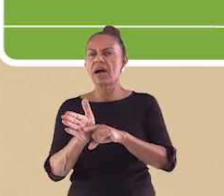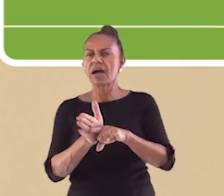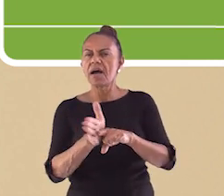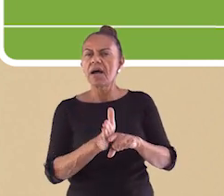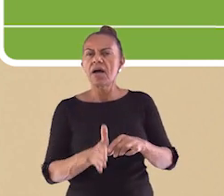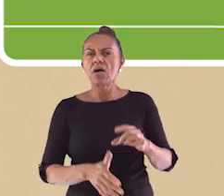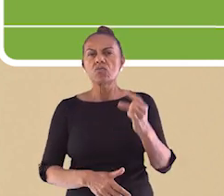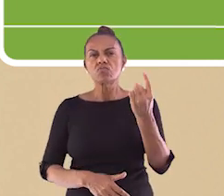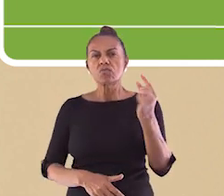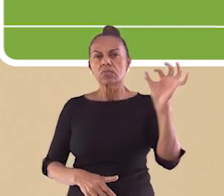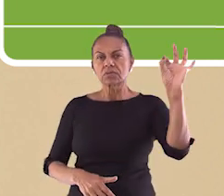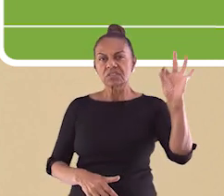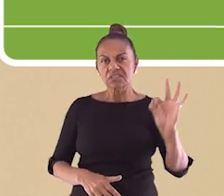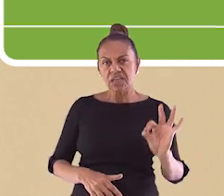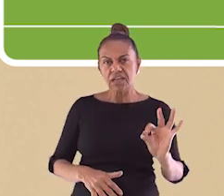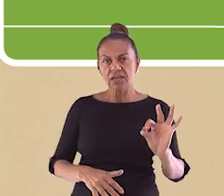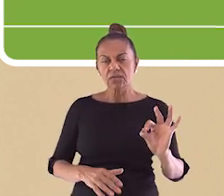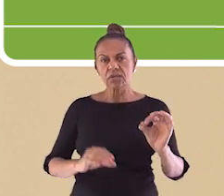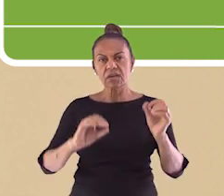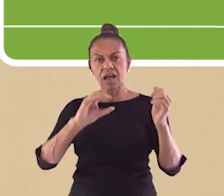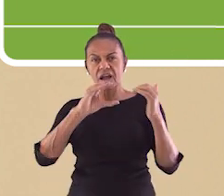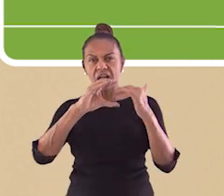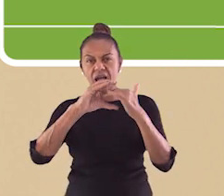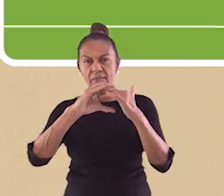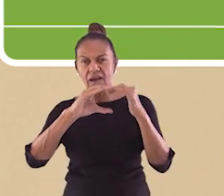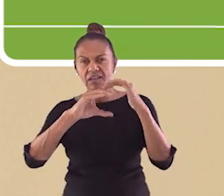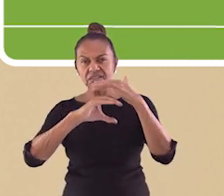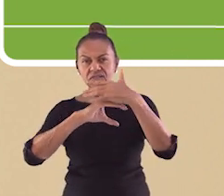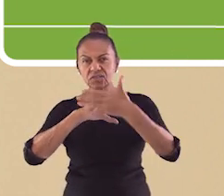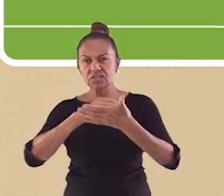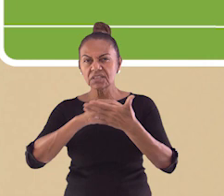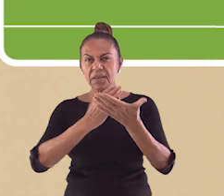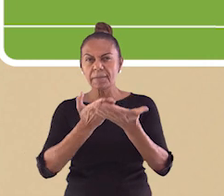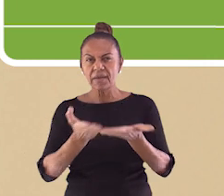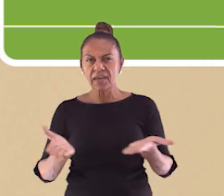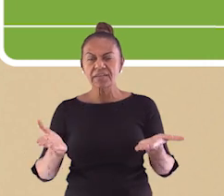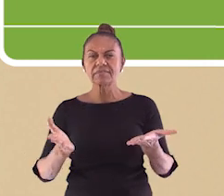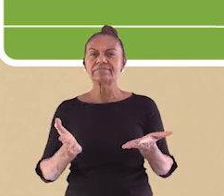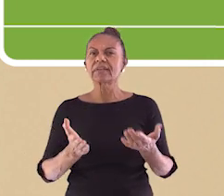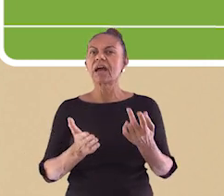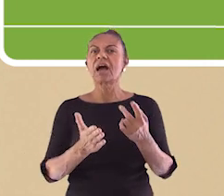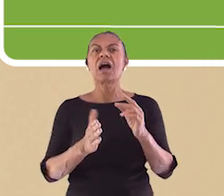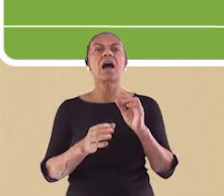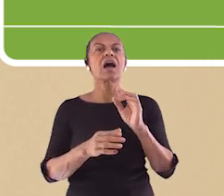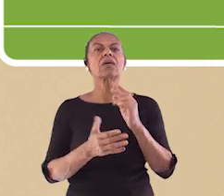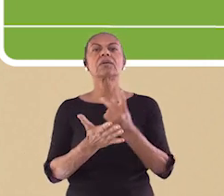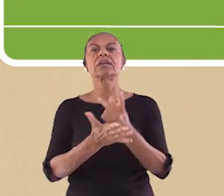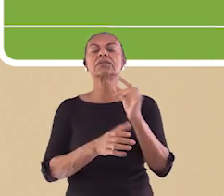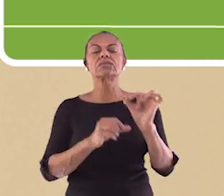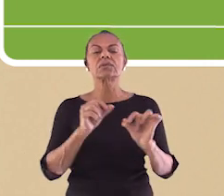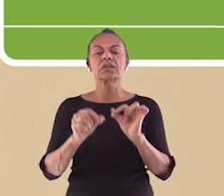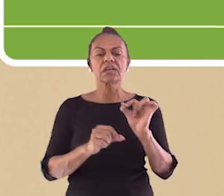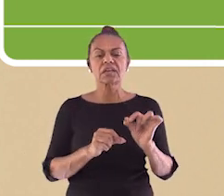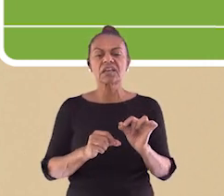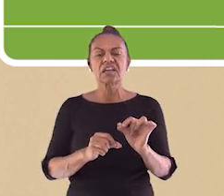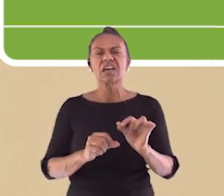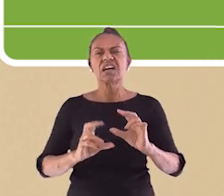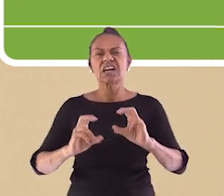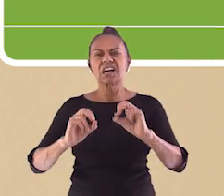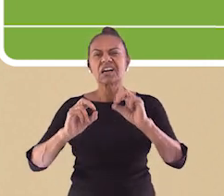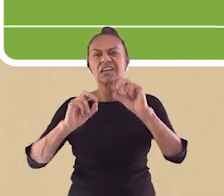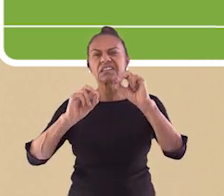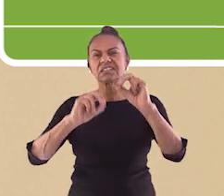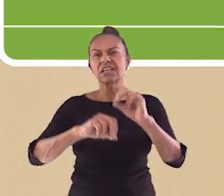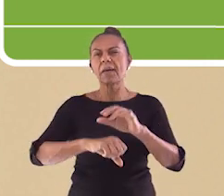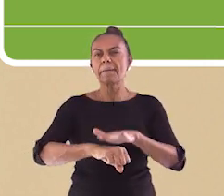cada 1% de perda na camada de ozônio causa 50 mil novos casos de câncer de pele e 100 mil novos casos